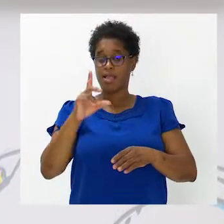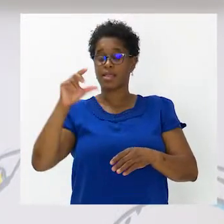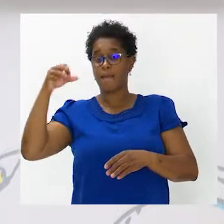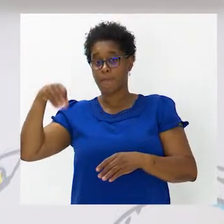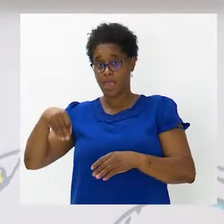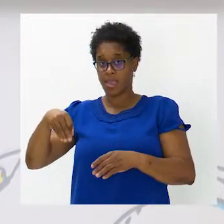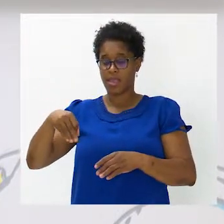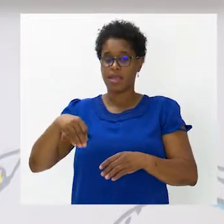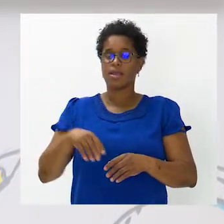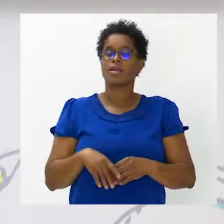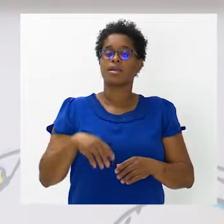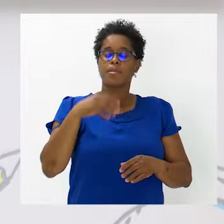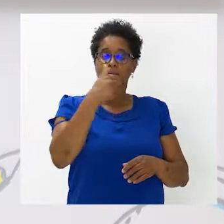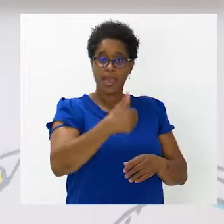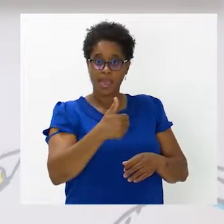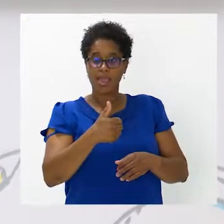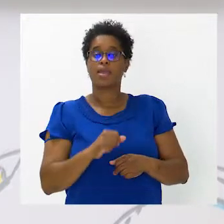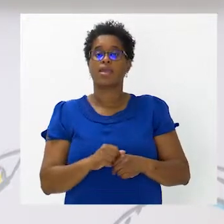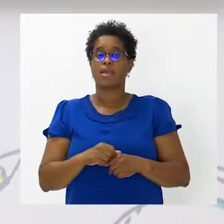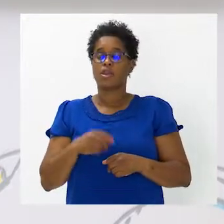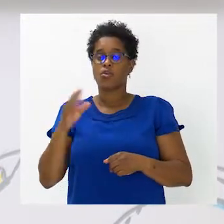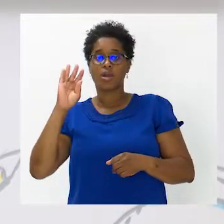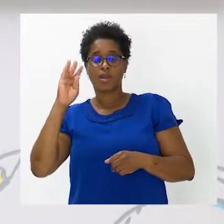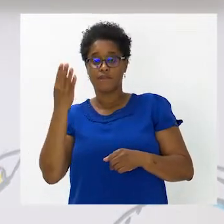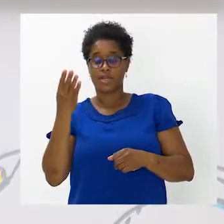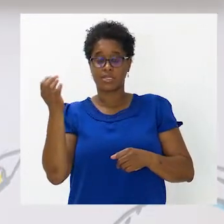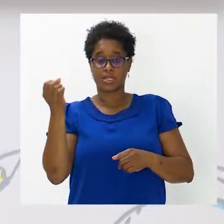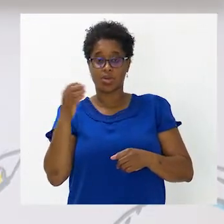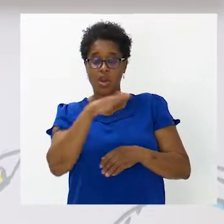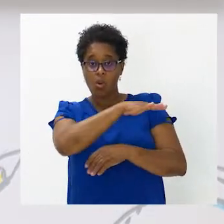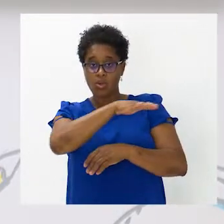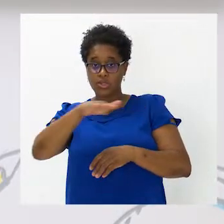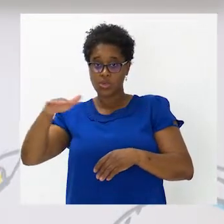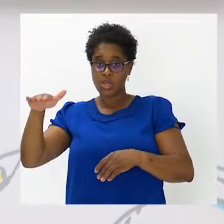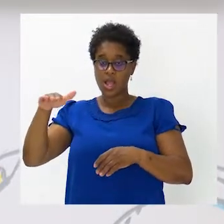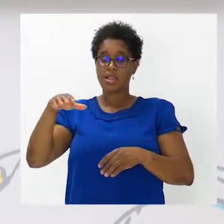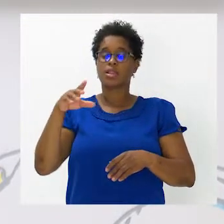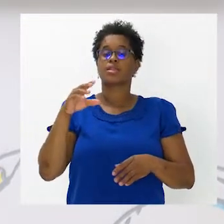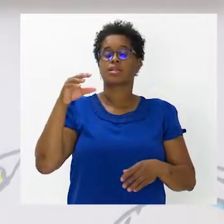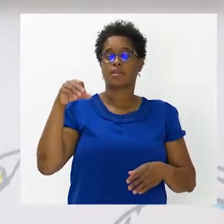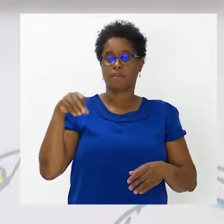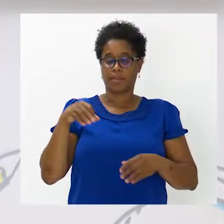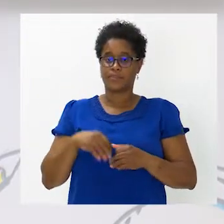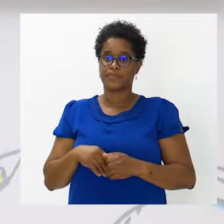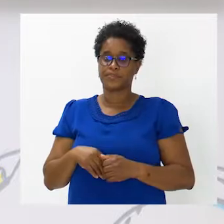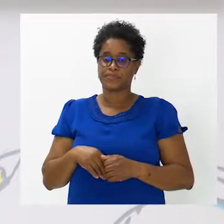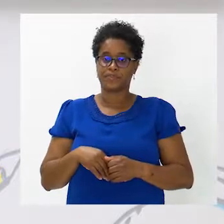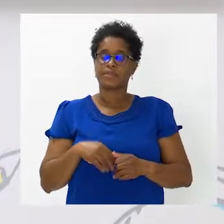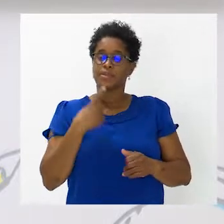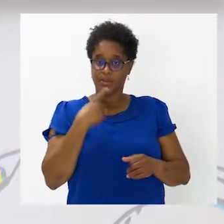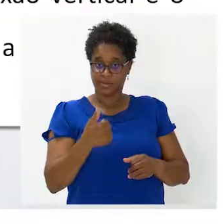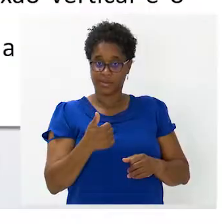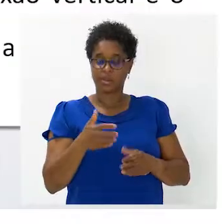P e a letra B é uma reflexão na horizontal da letra P.